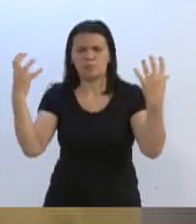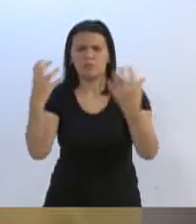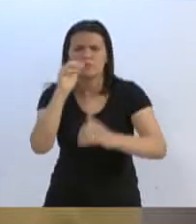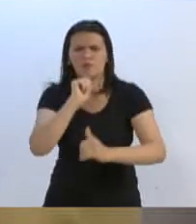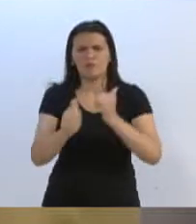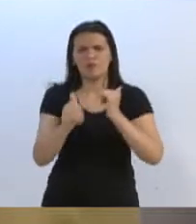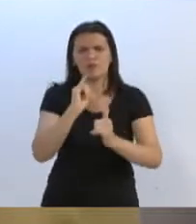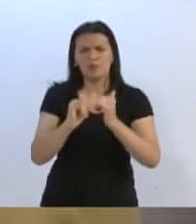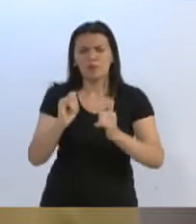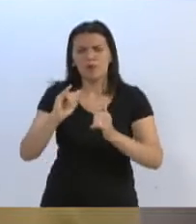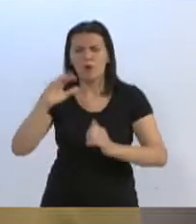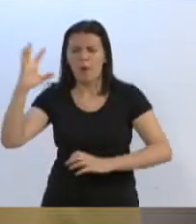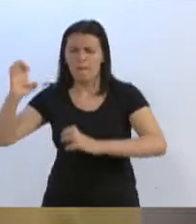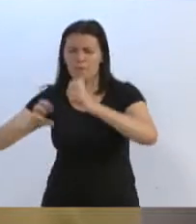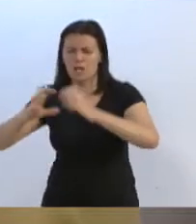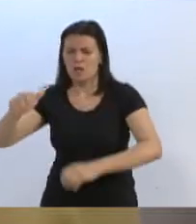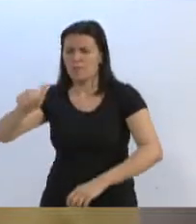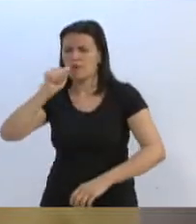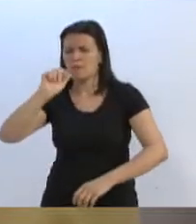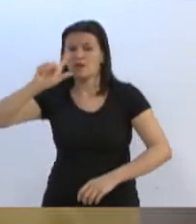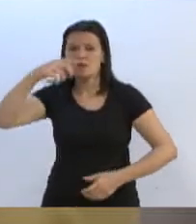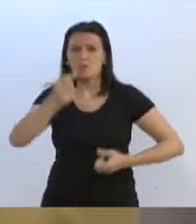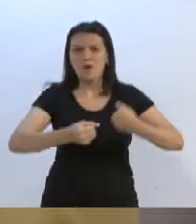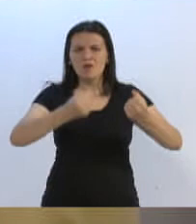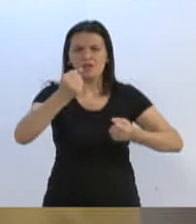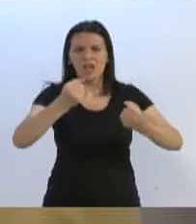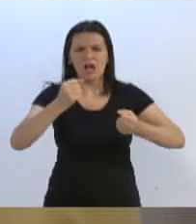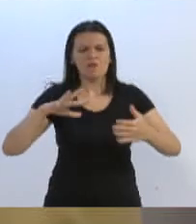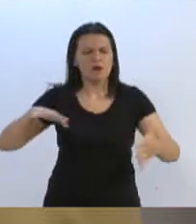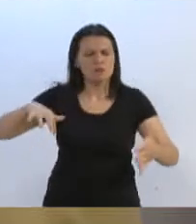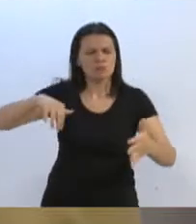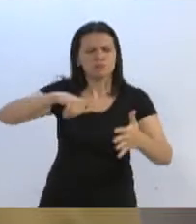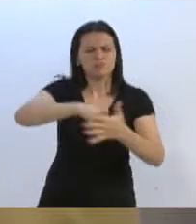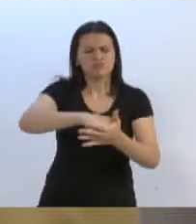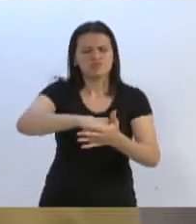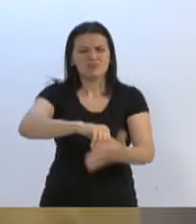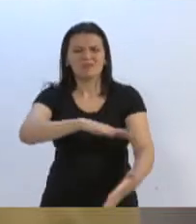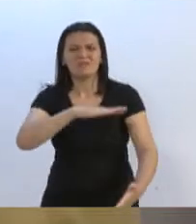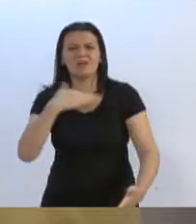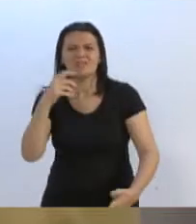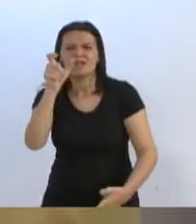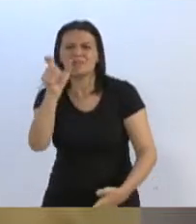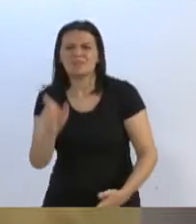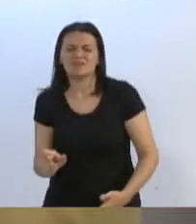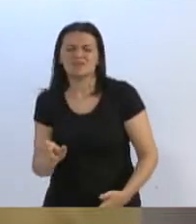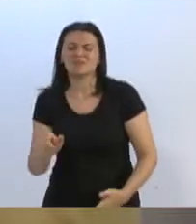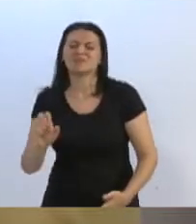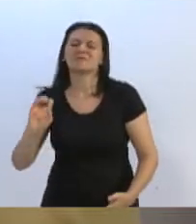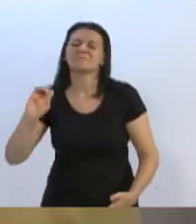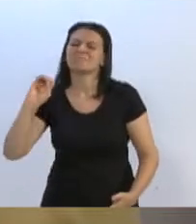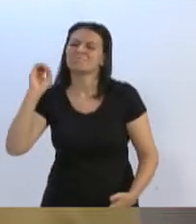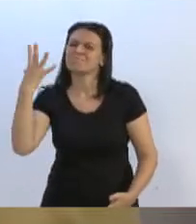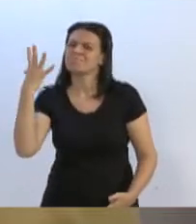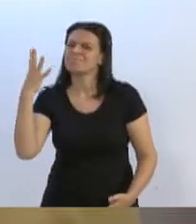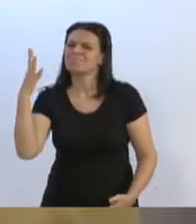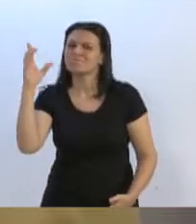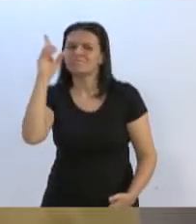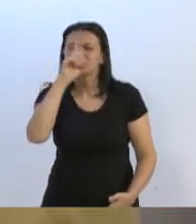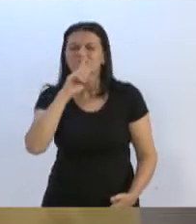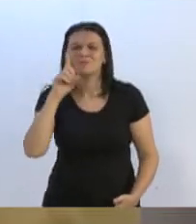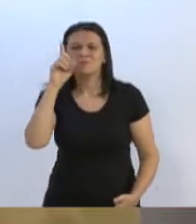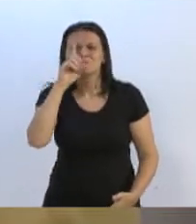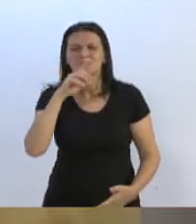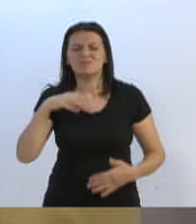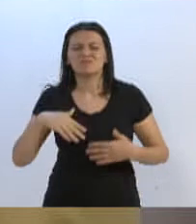e depois vai pegar o seu carro e vai para o trânsito e vai tirar vidas de inocentes como aconteceu no infelizmente